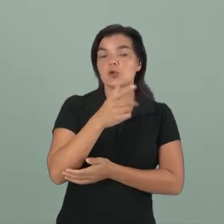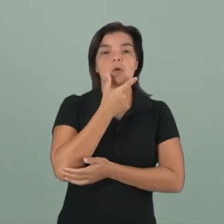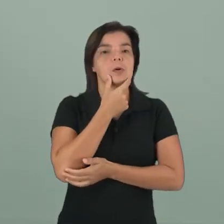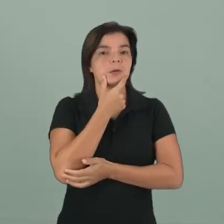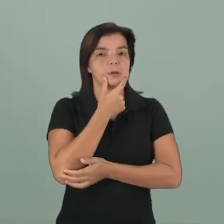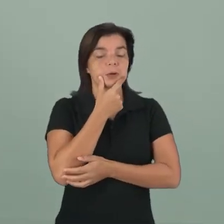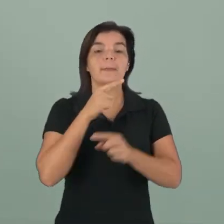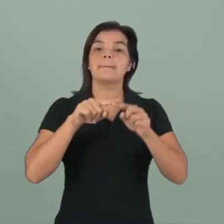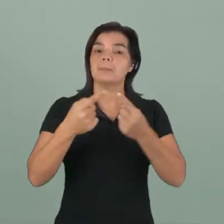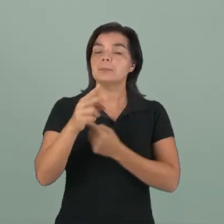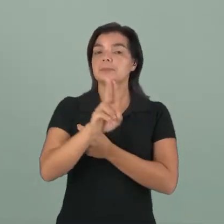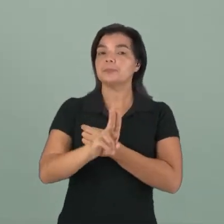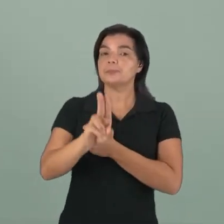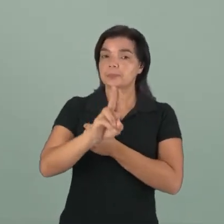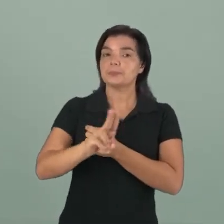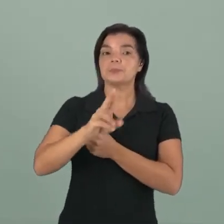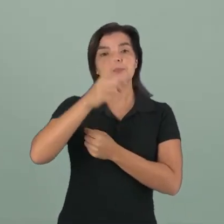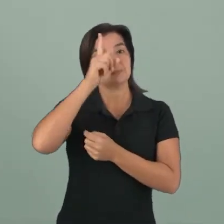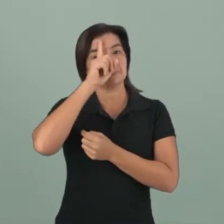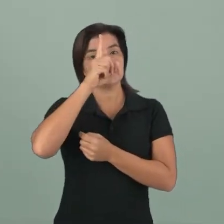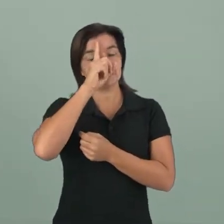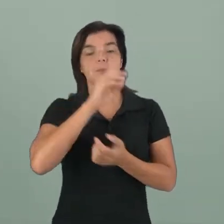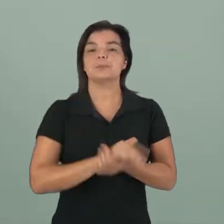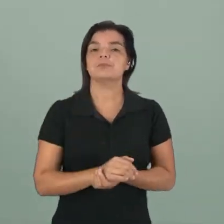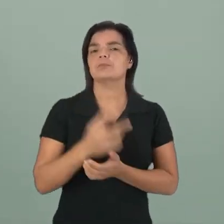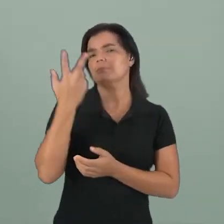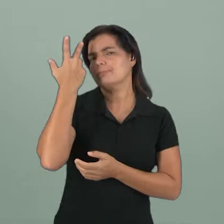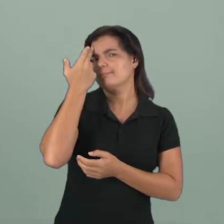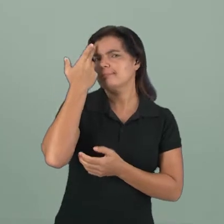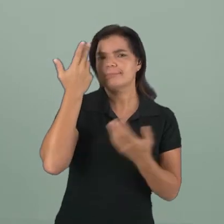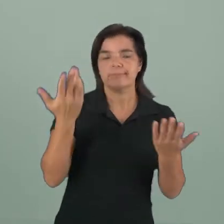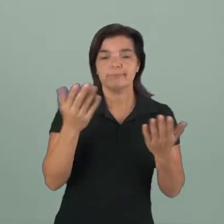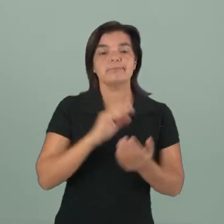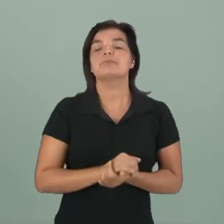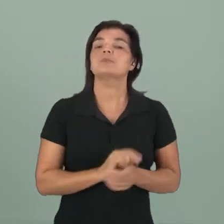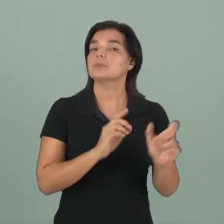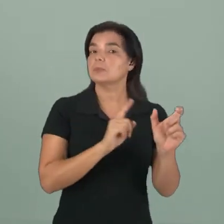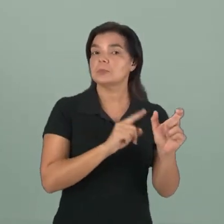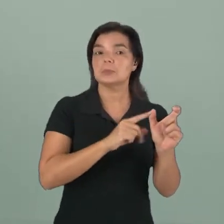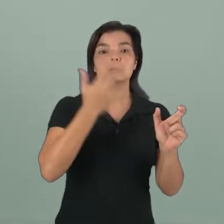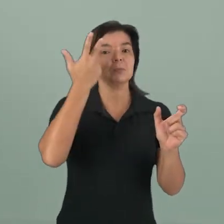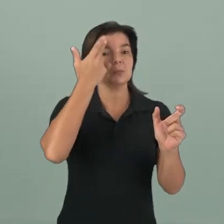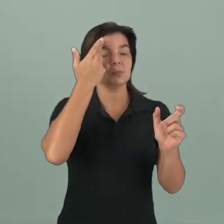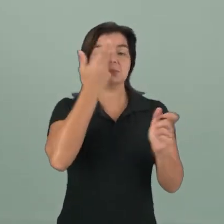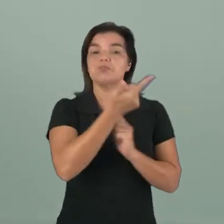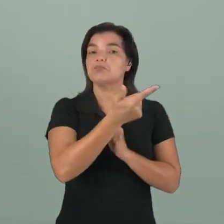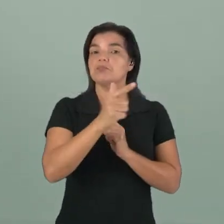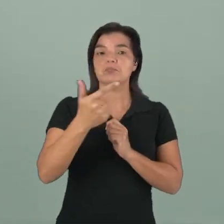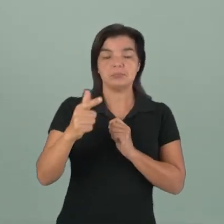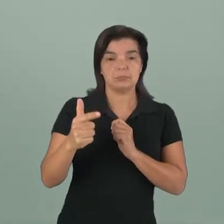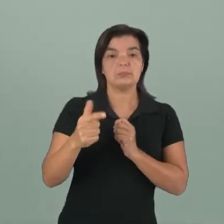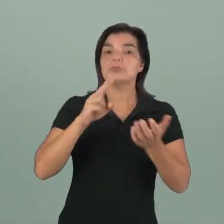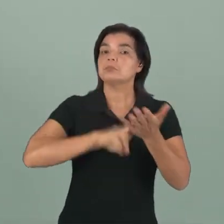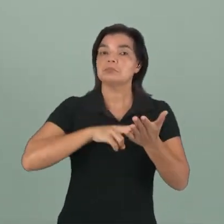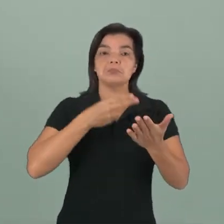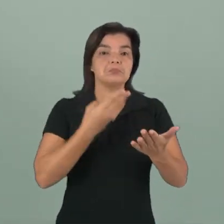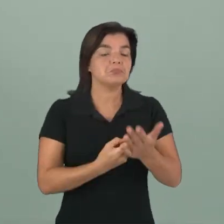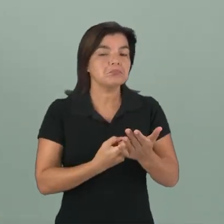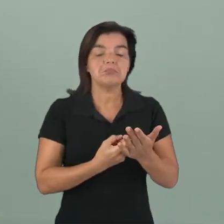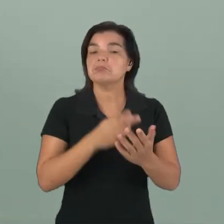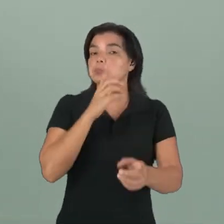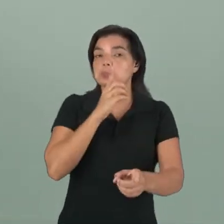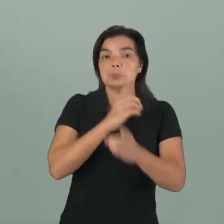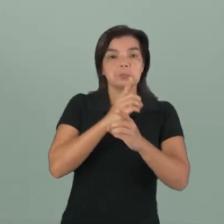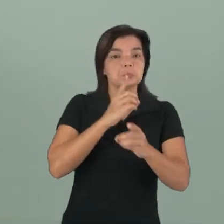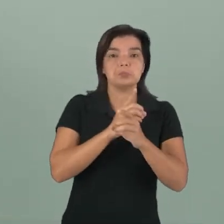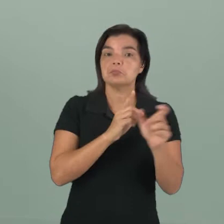inglês, e que nós usamos no nosso dia a dia, normalmente, né? São palavras normalmente que não têm uma tradução, que a gente não